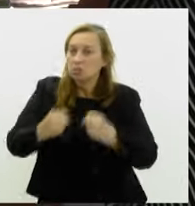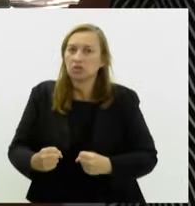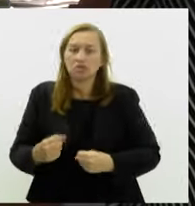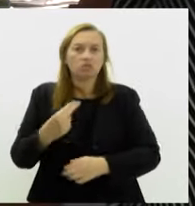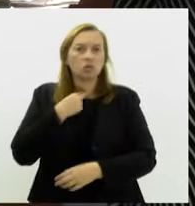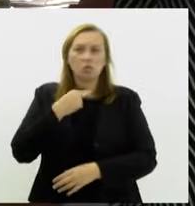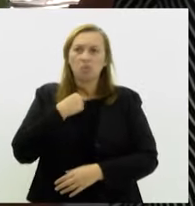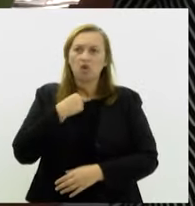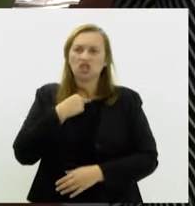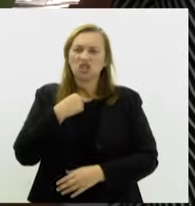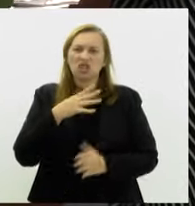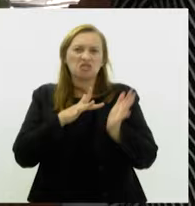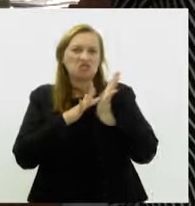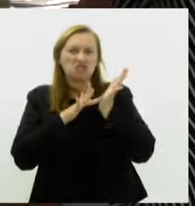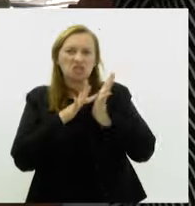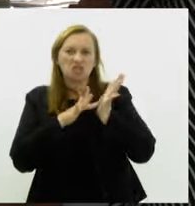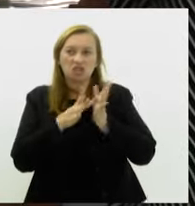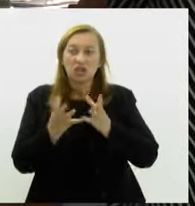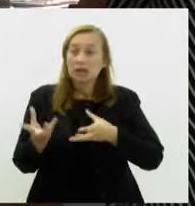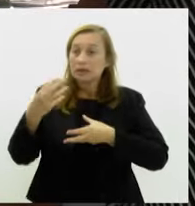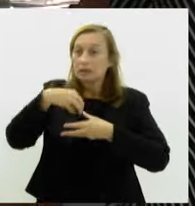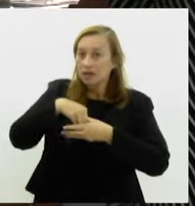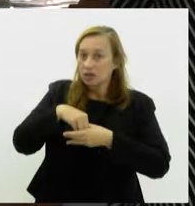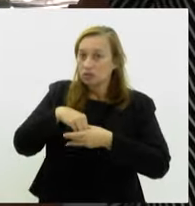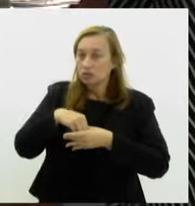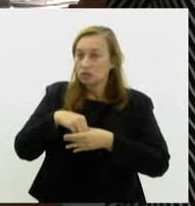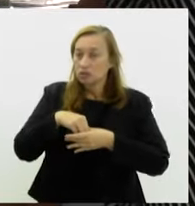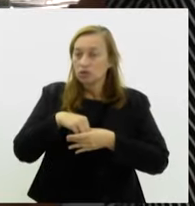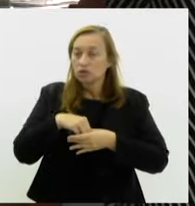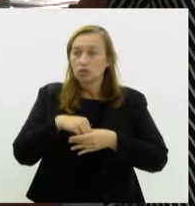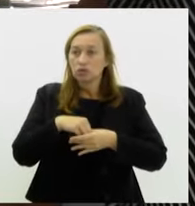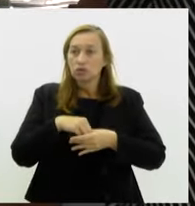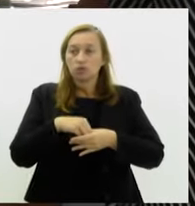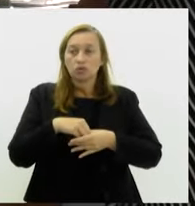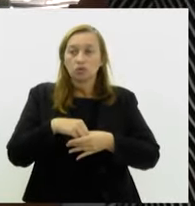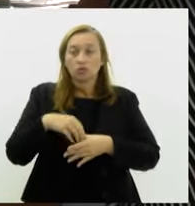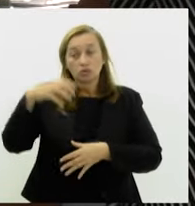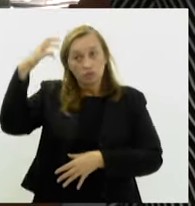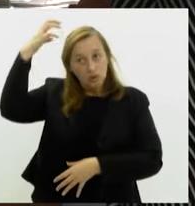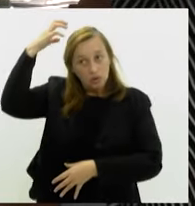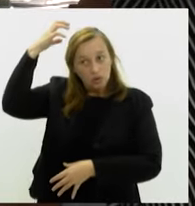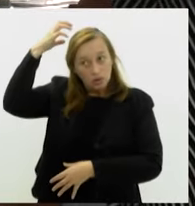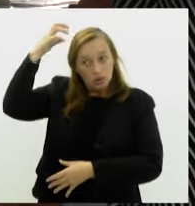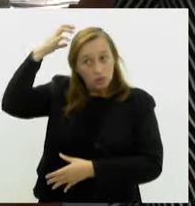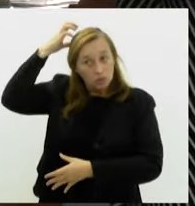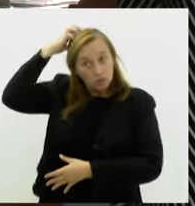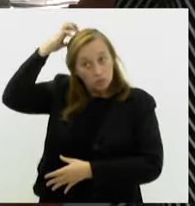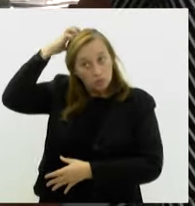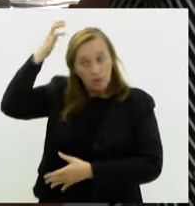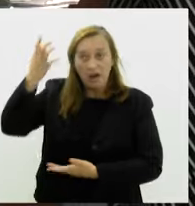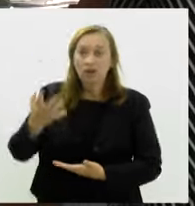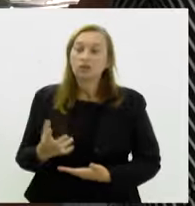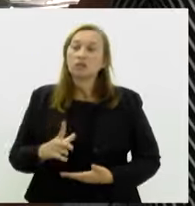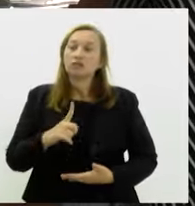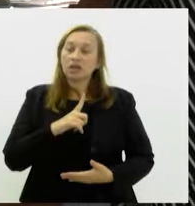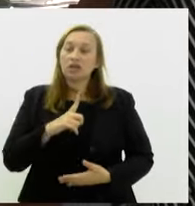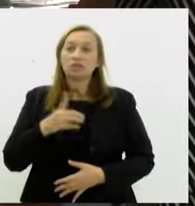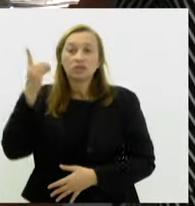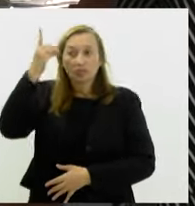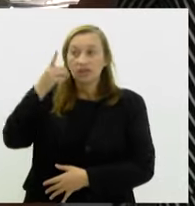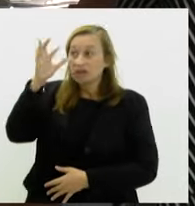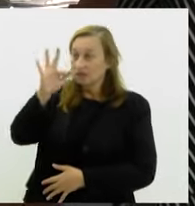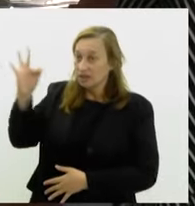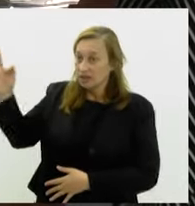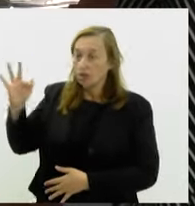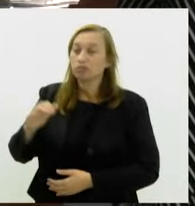ignorar que, dentre os acusados, está um conselheiro do Tribunal de Contas do Estado, um deputado federal